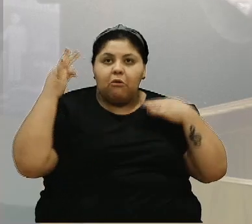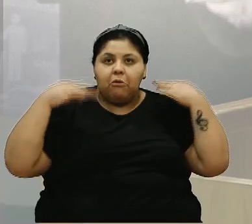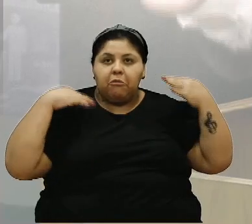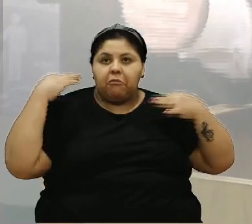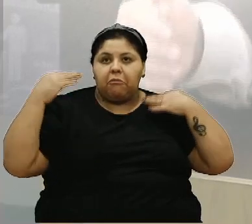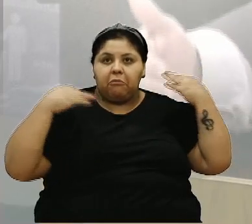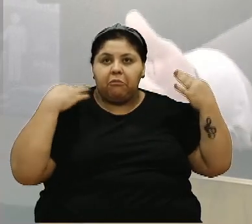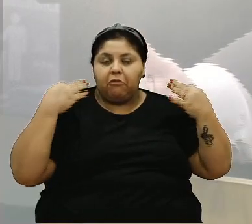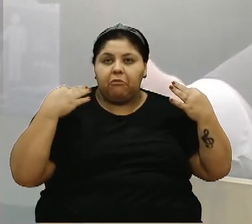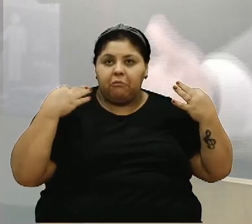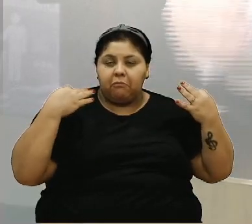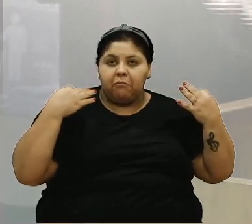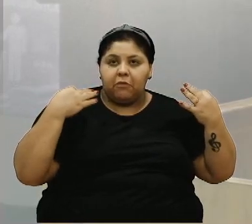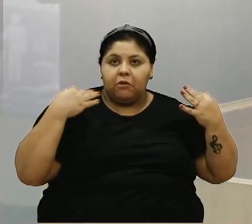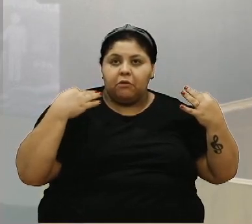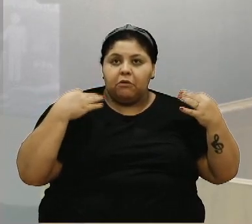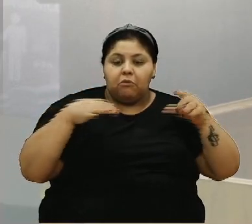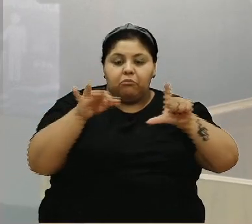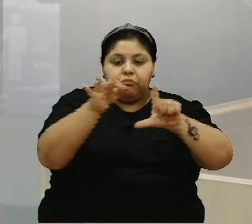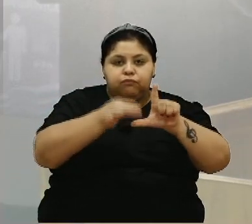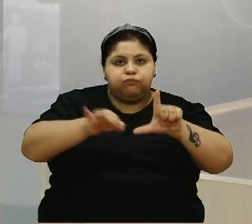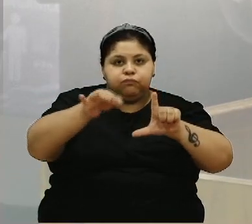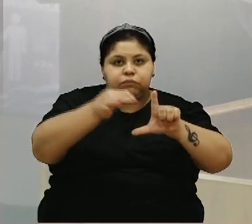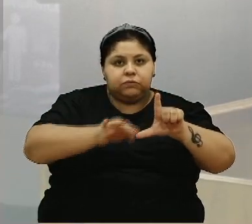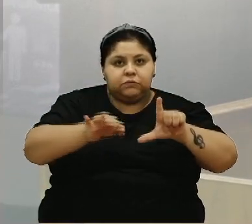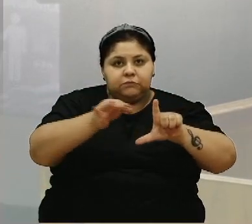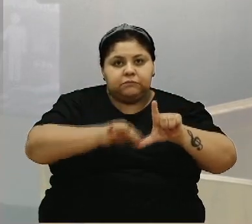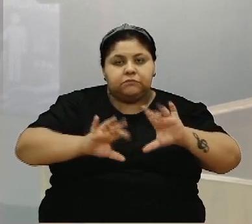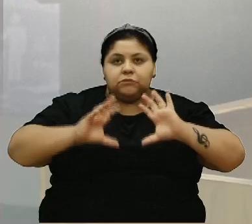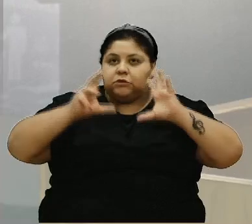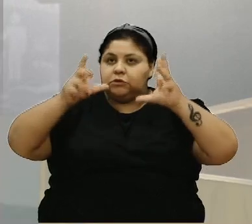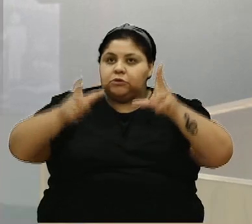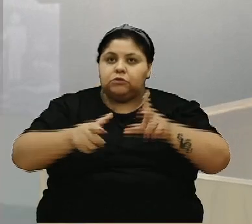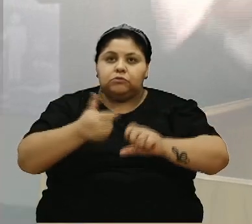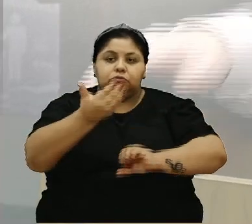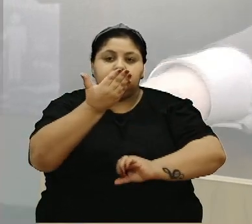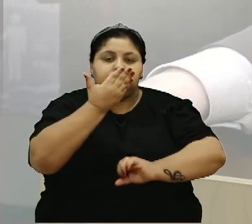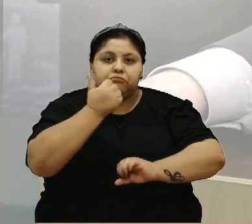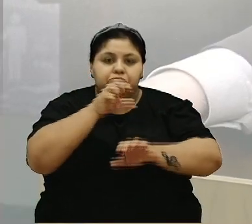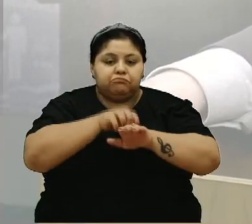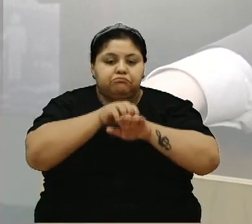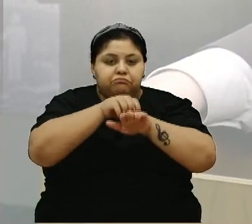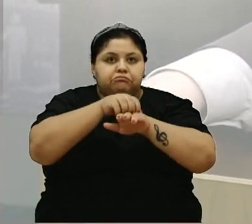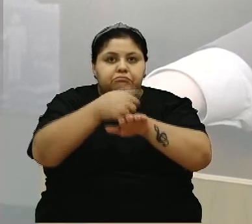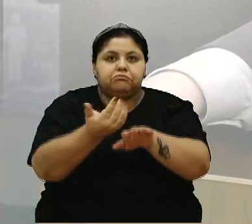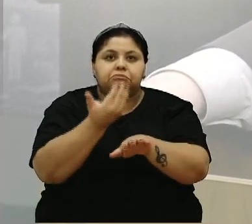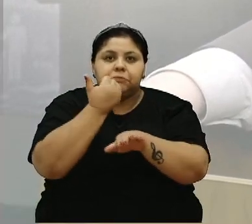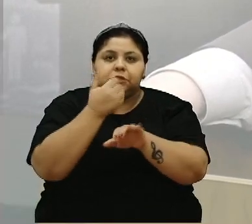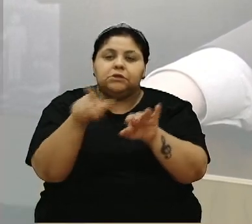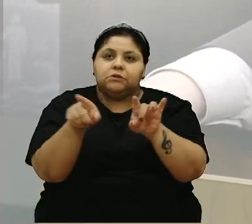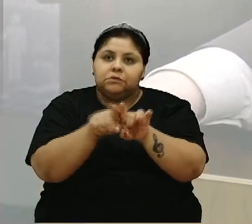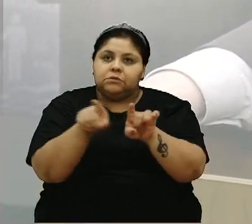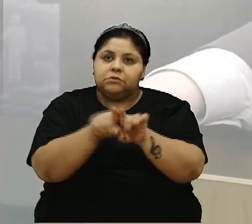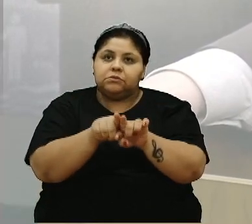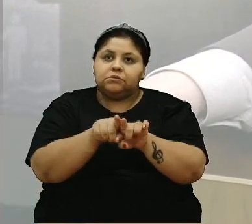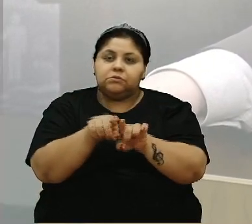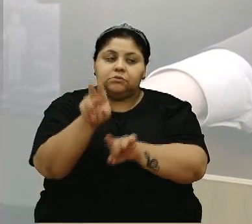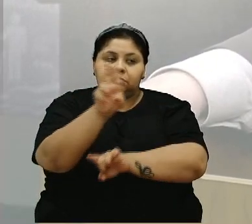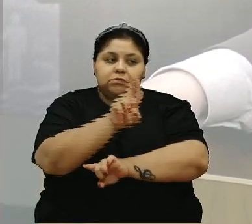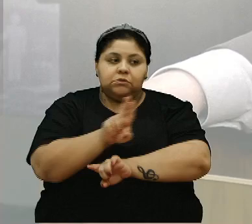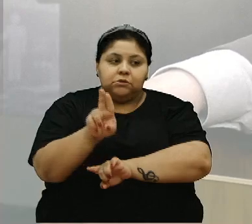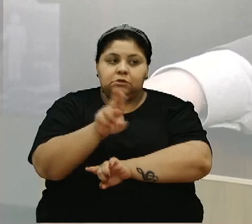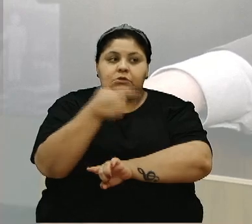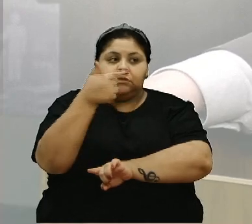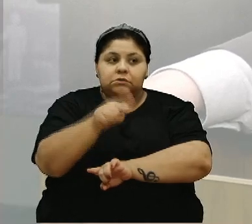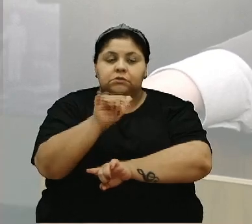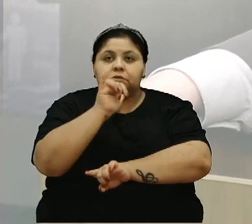o transporte logístico, todo o transporte de alimentos, que o vereador Fantinel falou agora. Estão usando, eu de novo